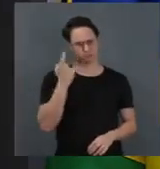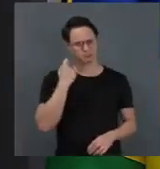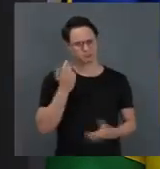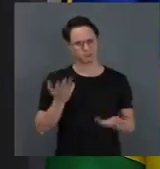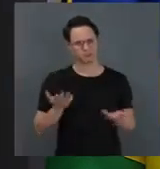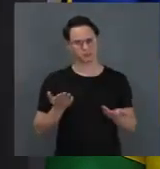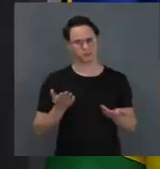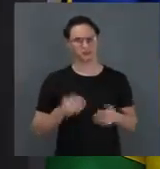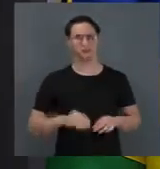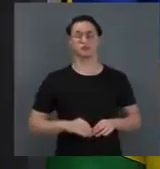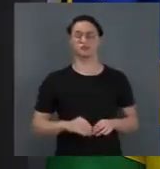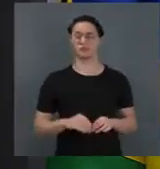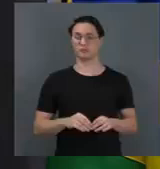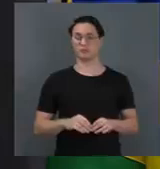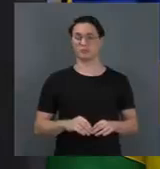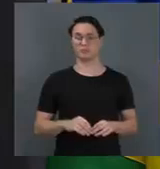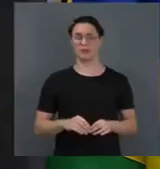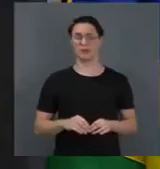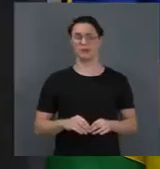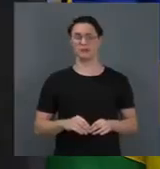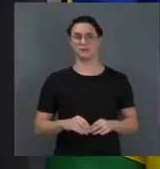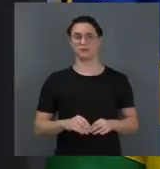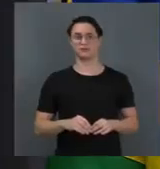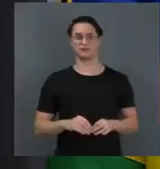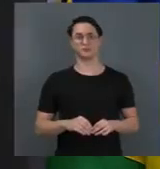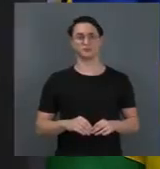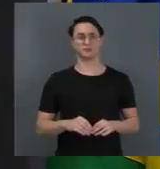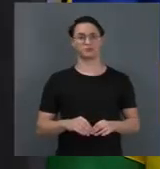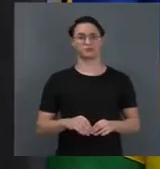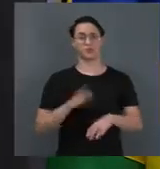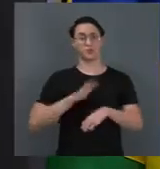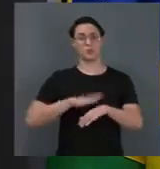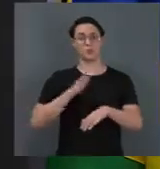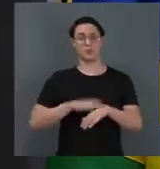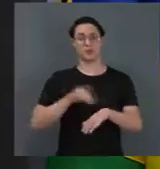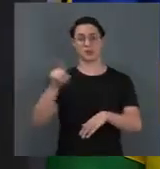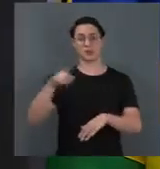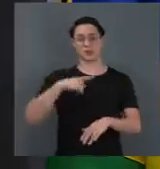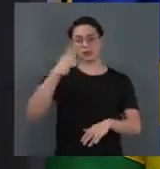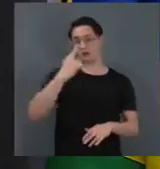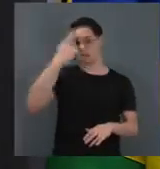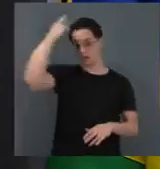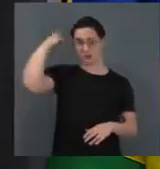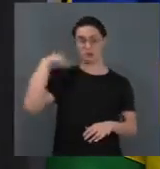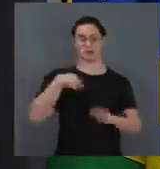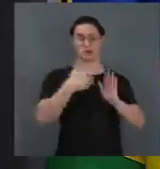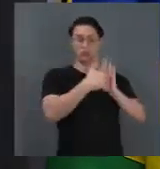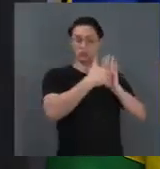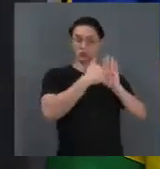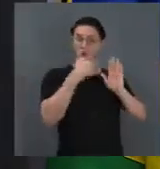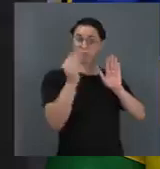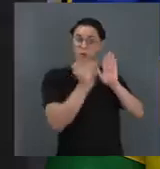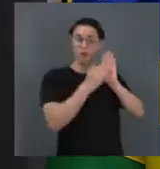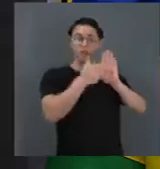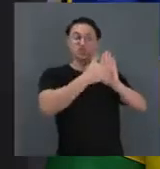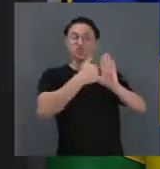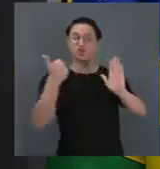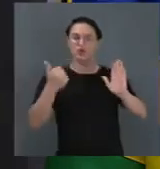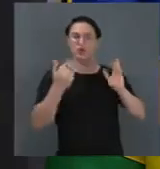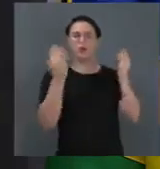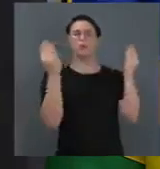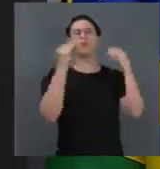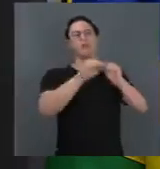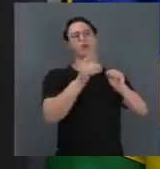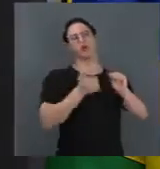turma. Depois da forte e negativa repercussão, a ministra removeu a postagem e publicou